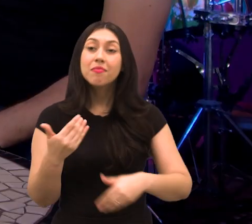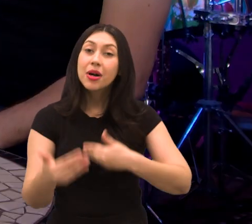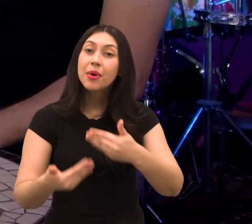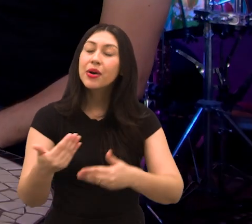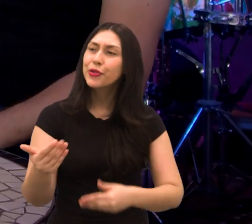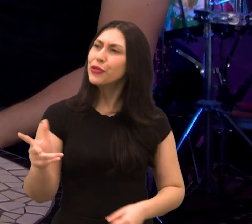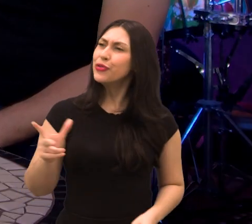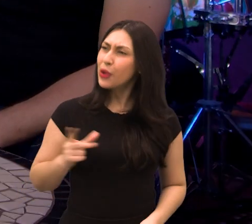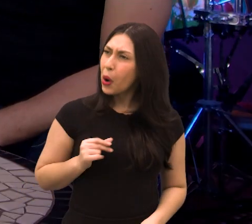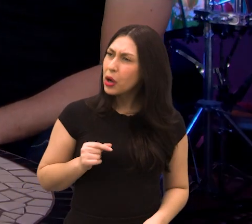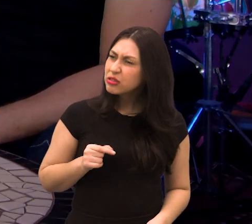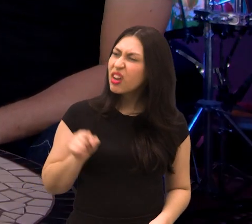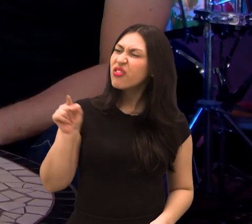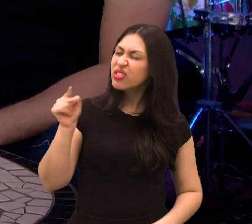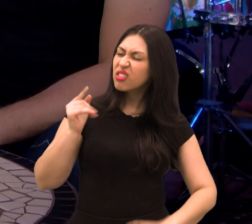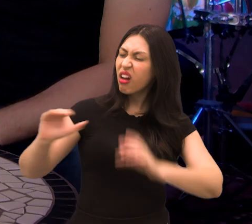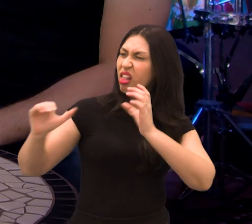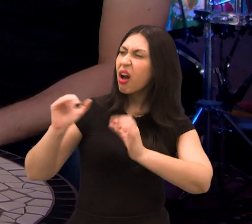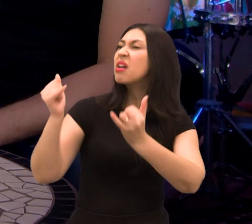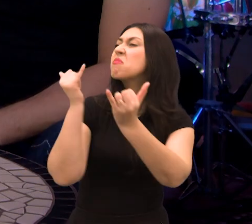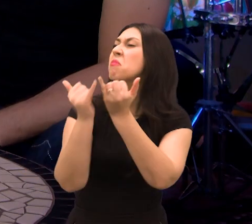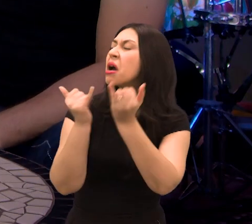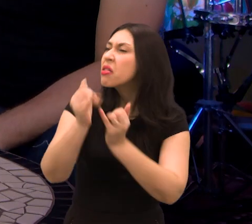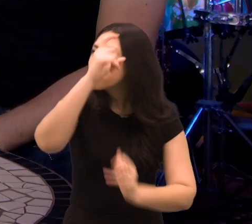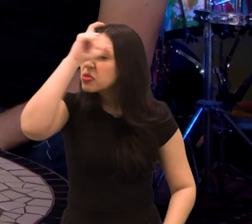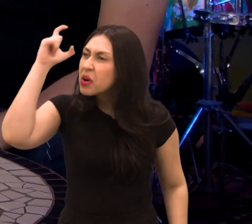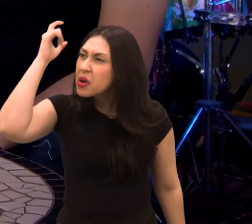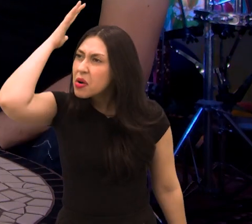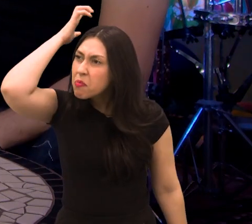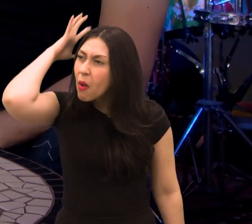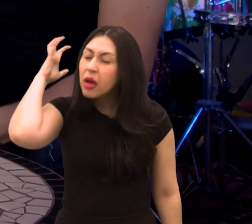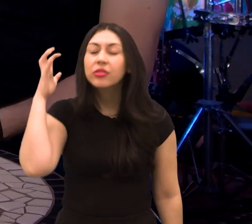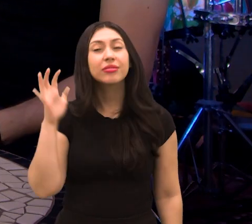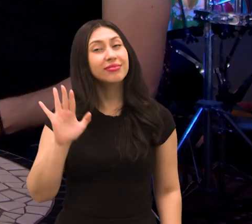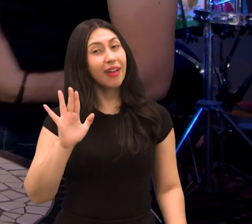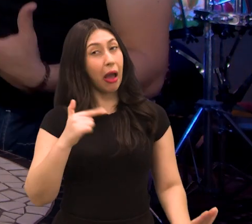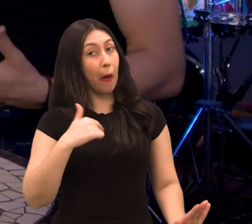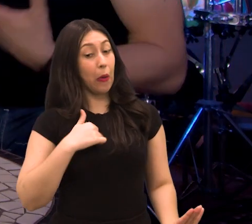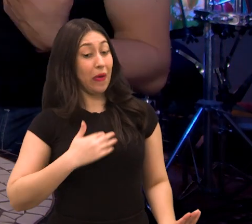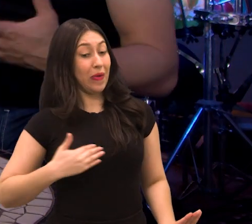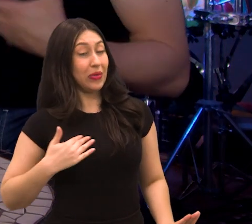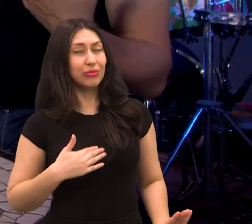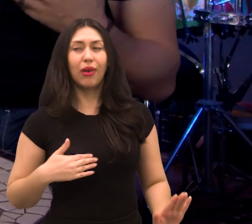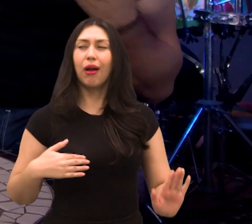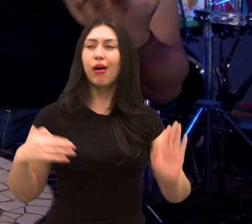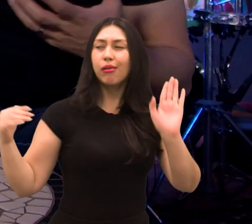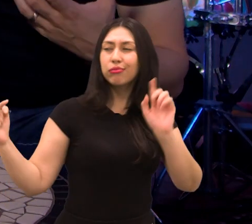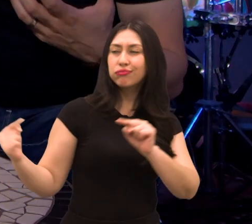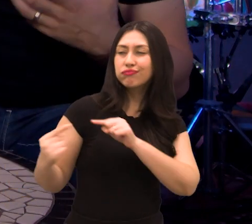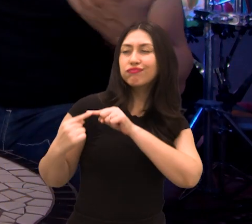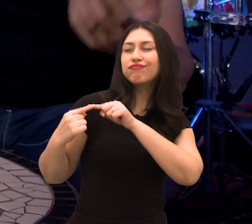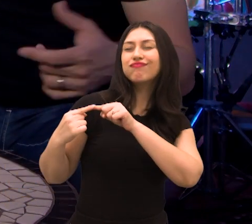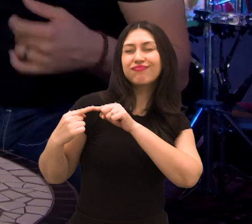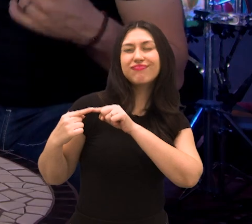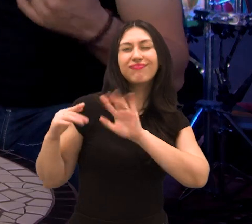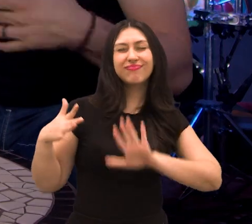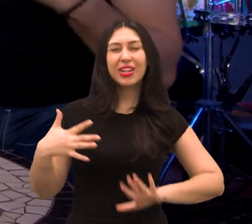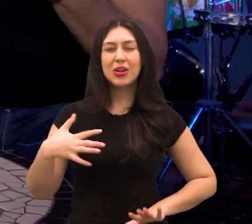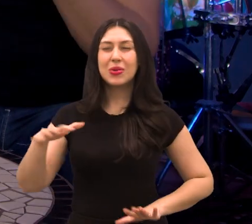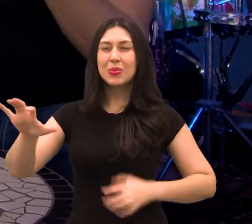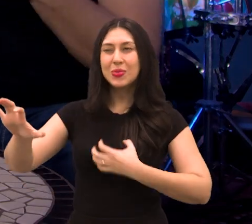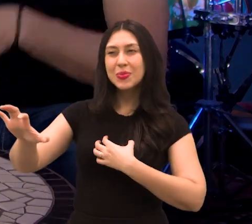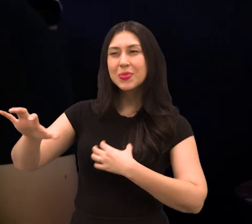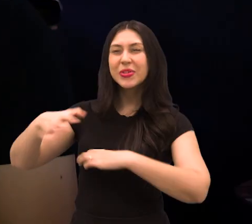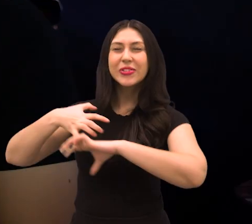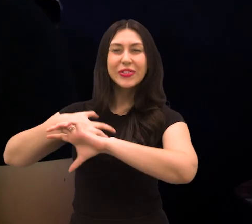depois começar, sua voz lembra pra caramba, não sei o que lá, tá. Aí eu vi, de fato, e eu comecei a gostar, me identificar, assim, com as músicas, né,